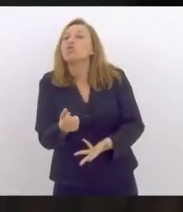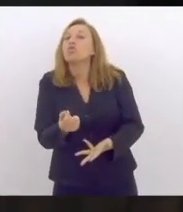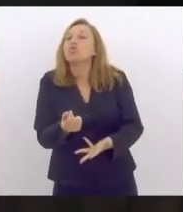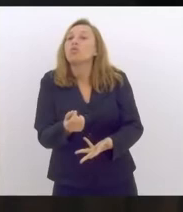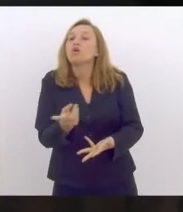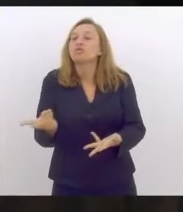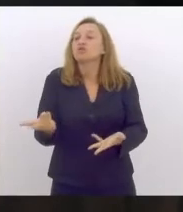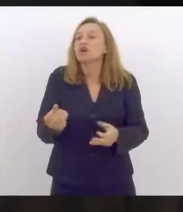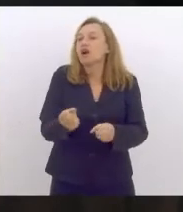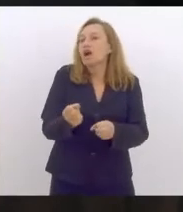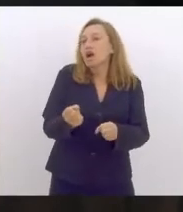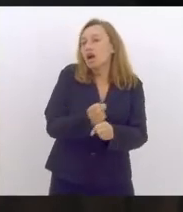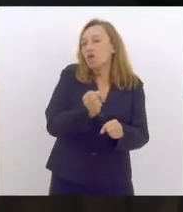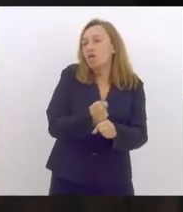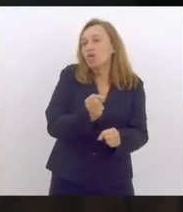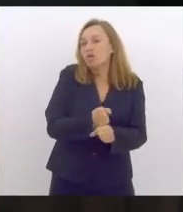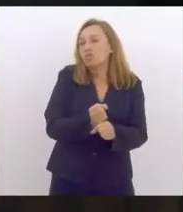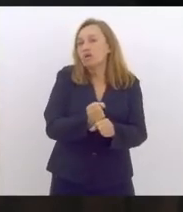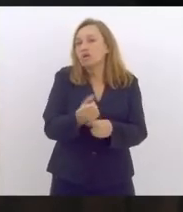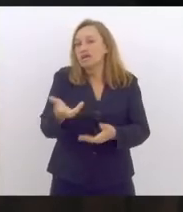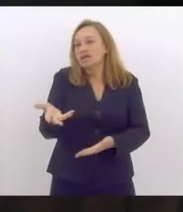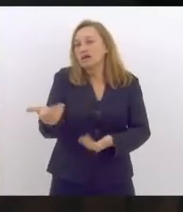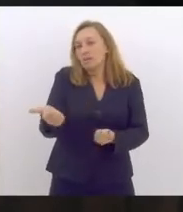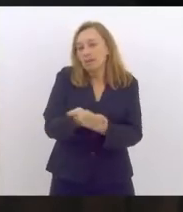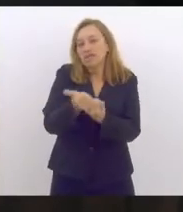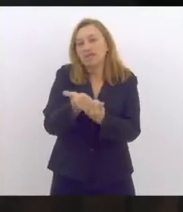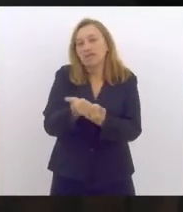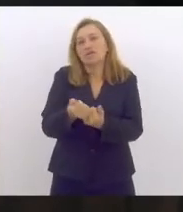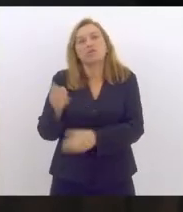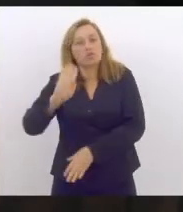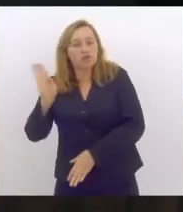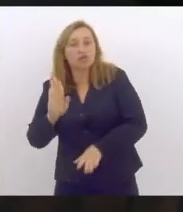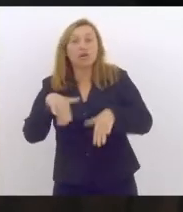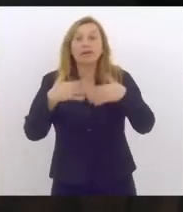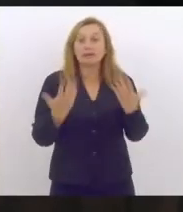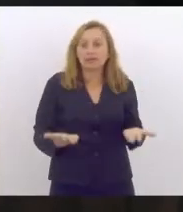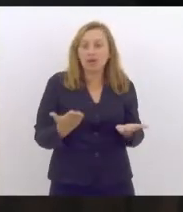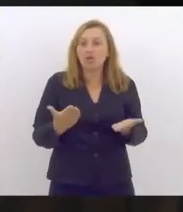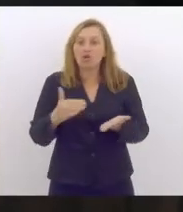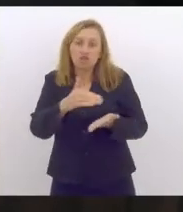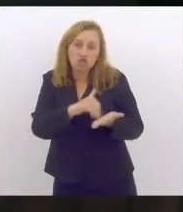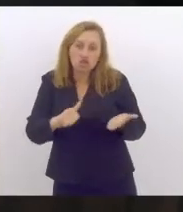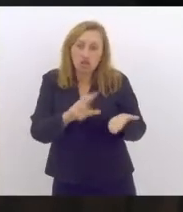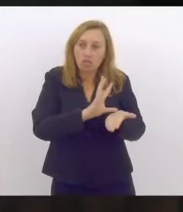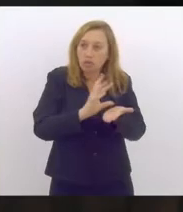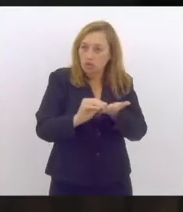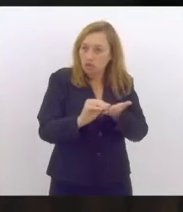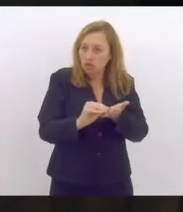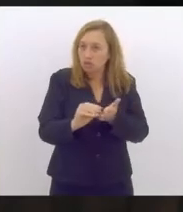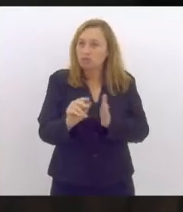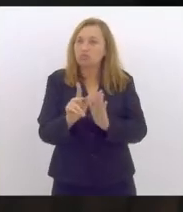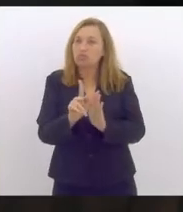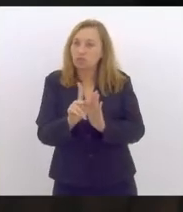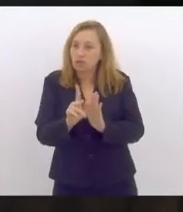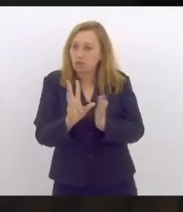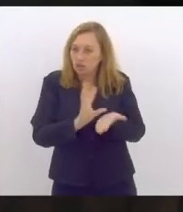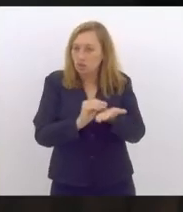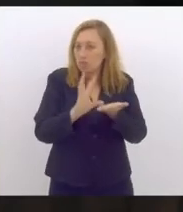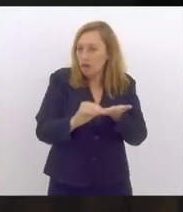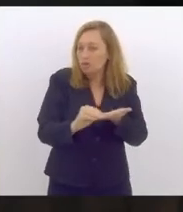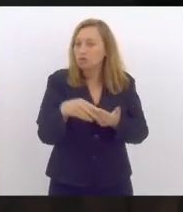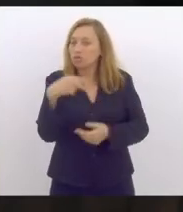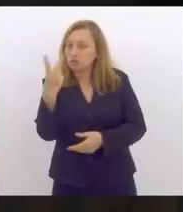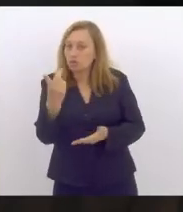reforma e essa parceria com o Botafogo. Então, eu vou retirar o projeto de pauta com esses